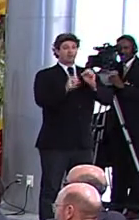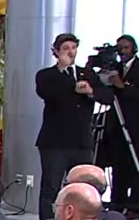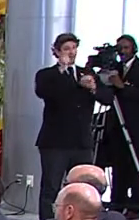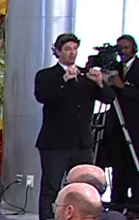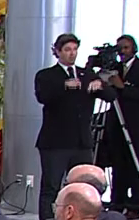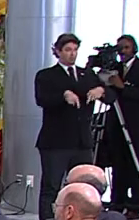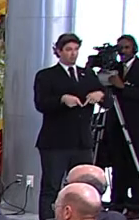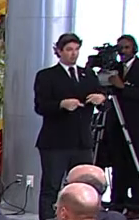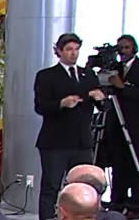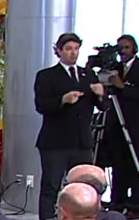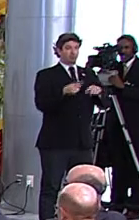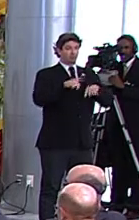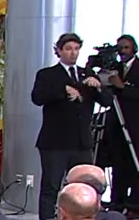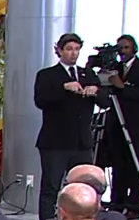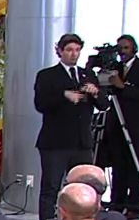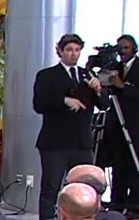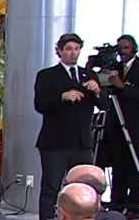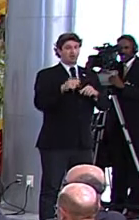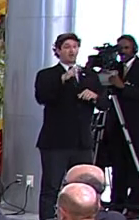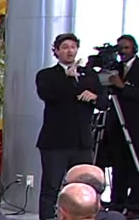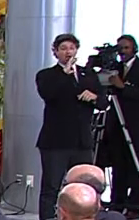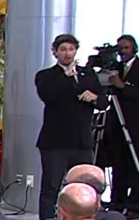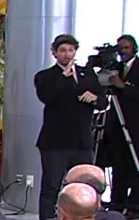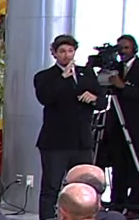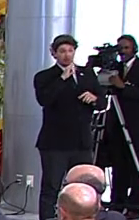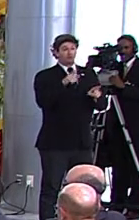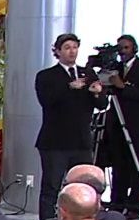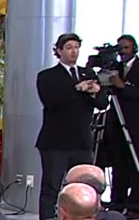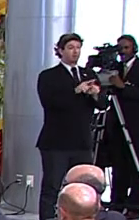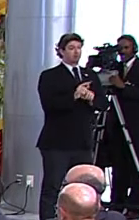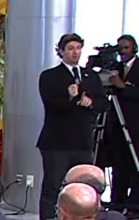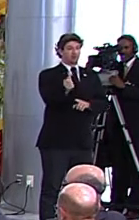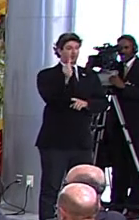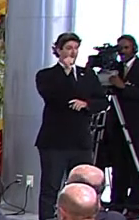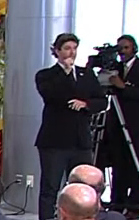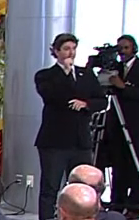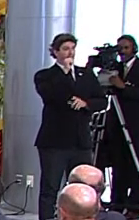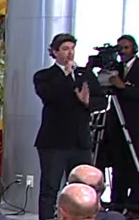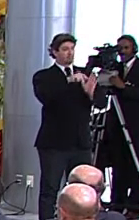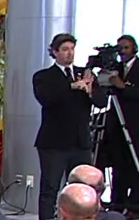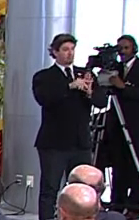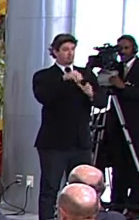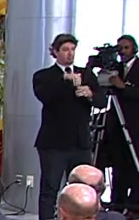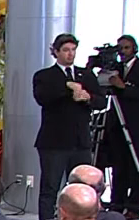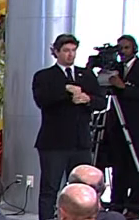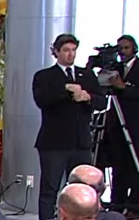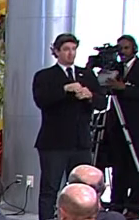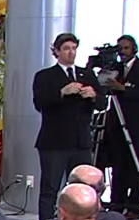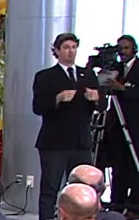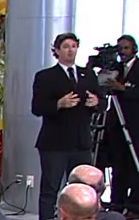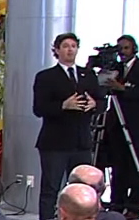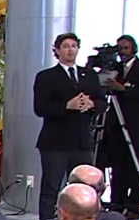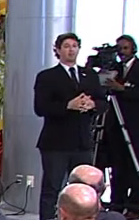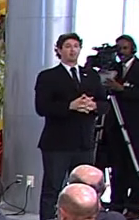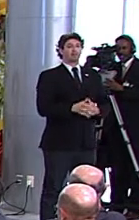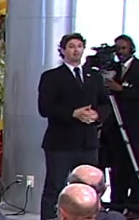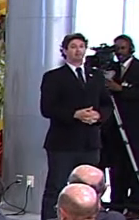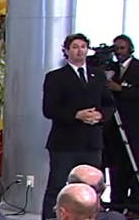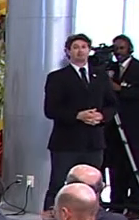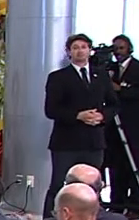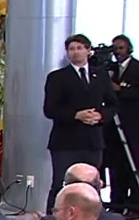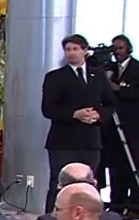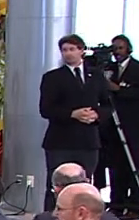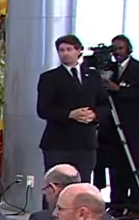agroindústria de produtos de origem animal e de bebidas nos estabelecimentos de pequeno porte.